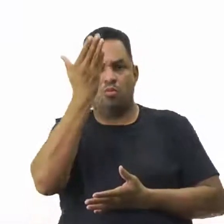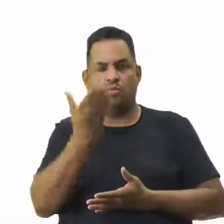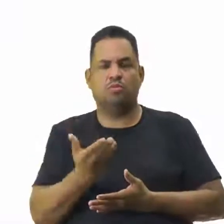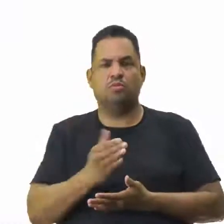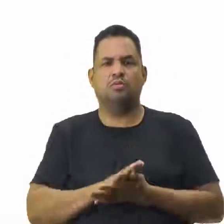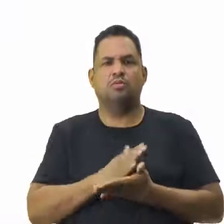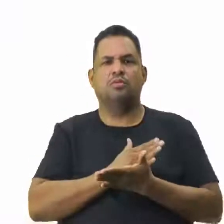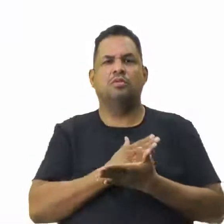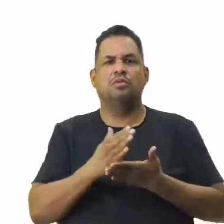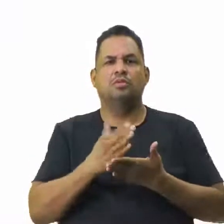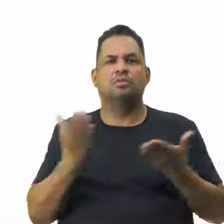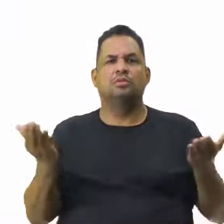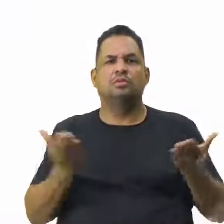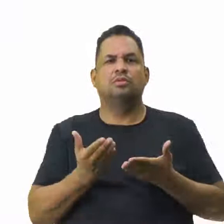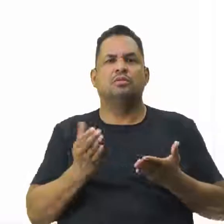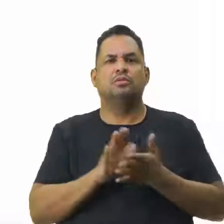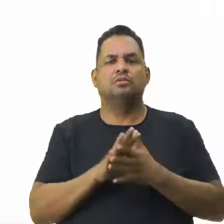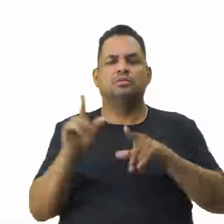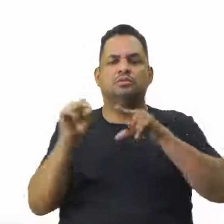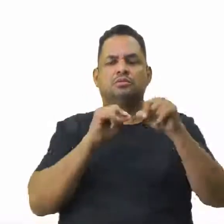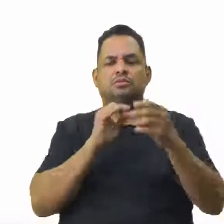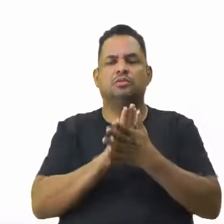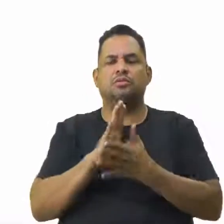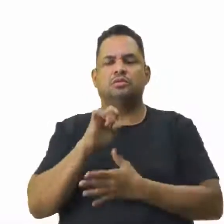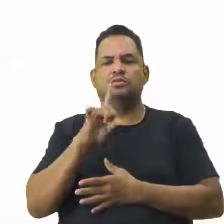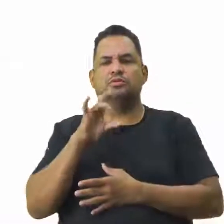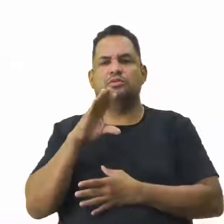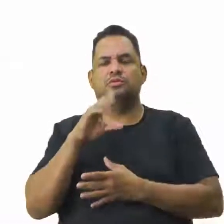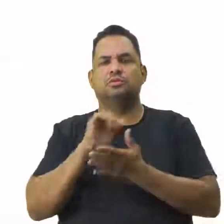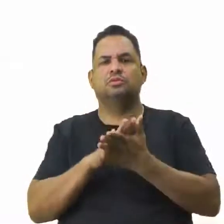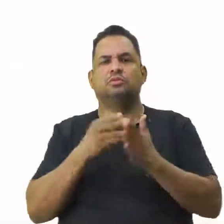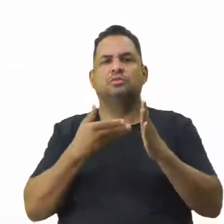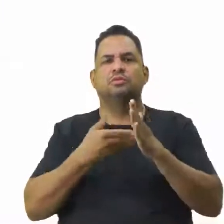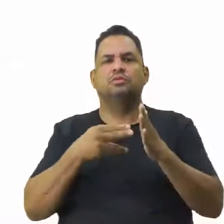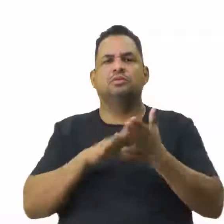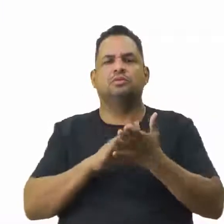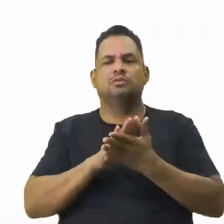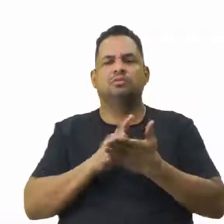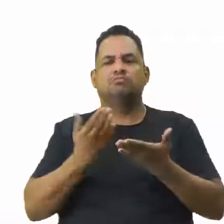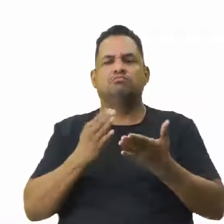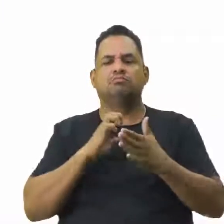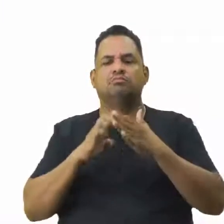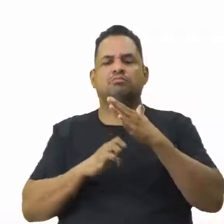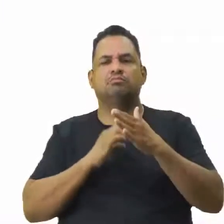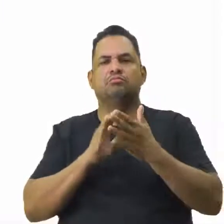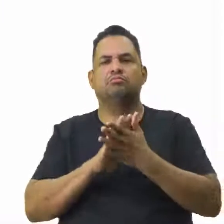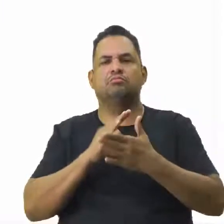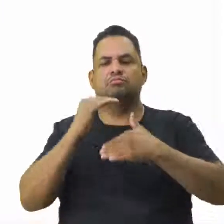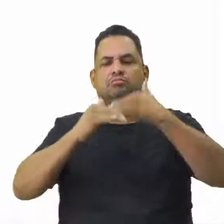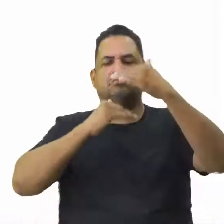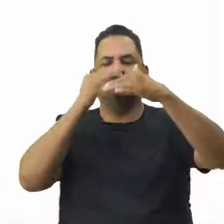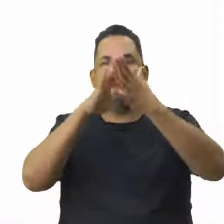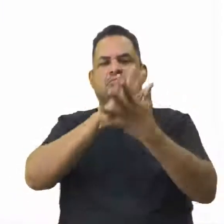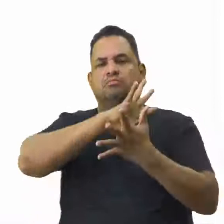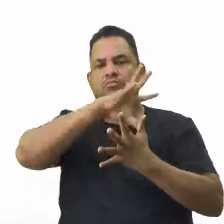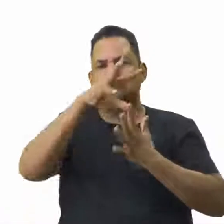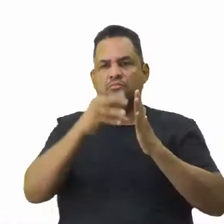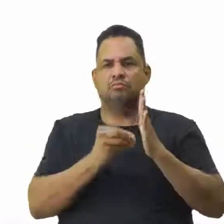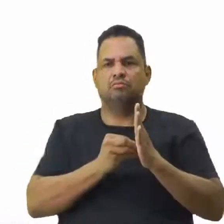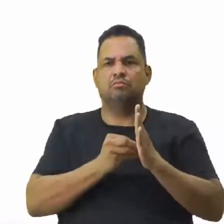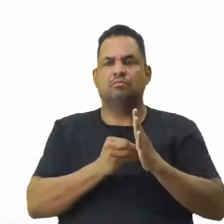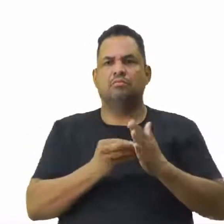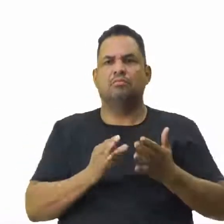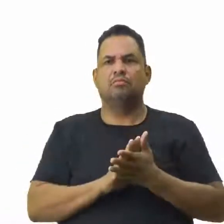Comece agora, faça sua opção pela Sudam. Sudam significa Superintendência de Desenvolvimento da Amazônia,